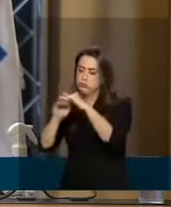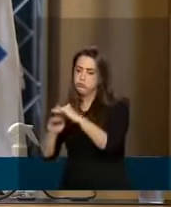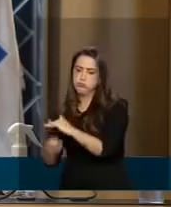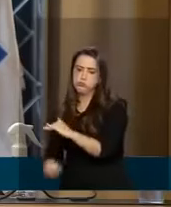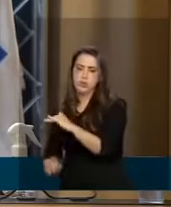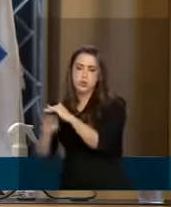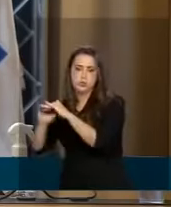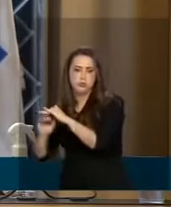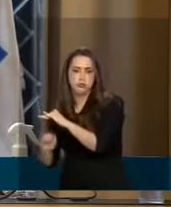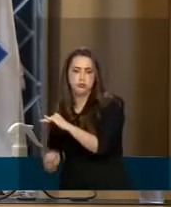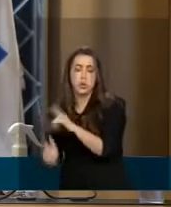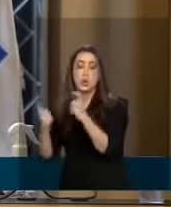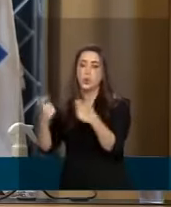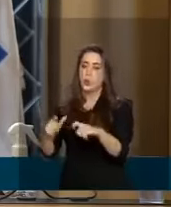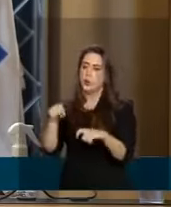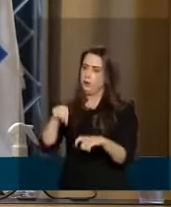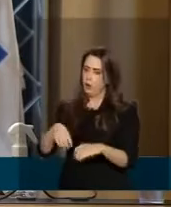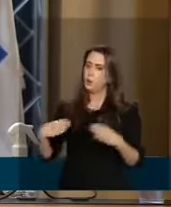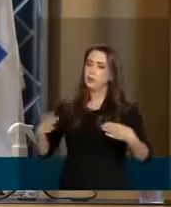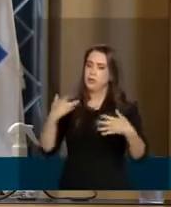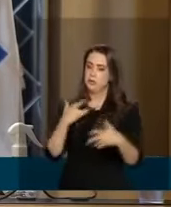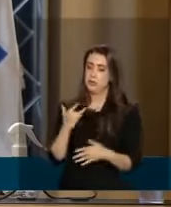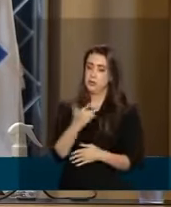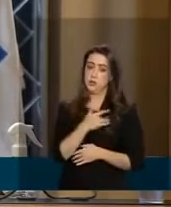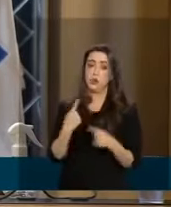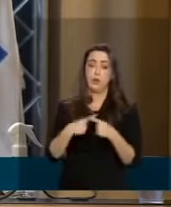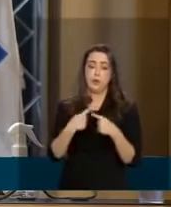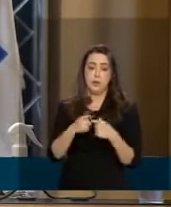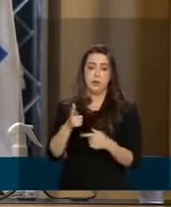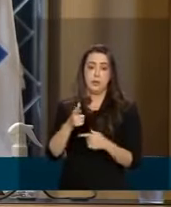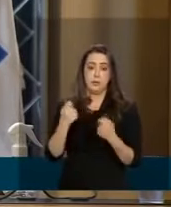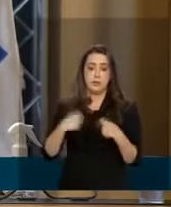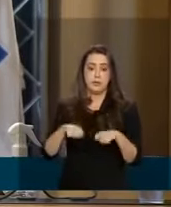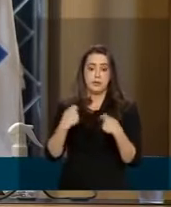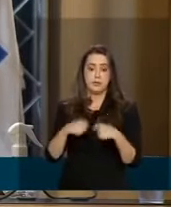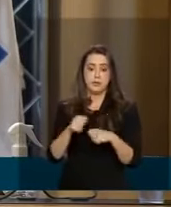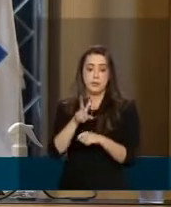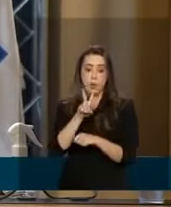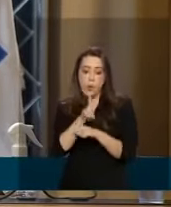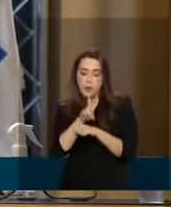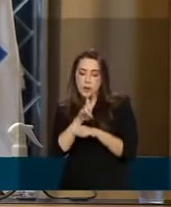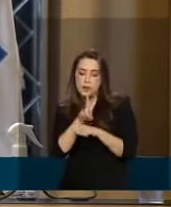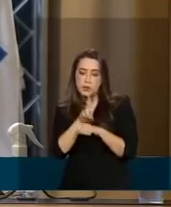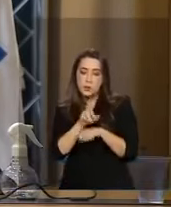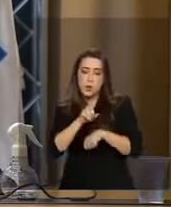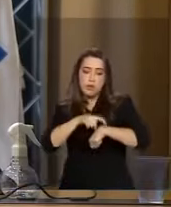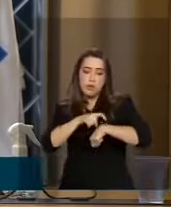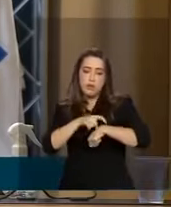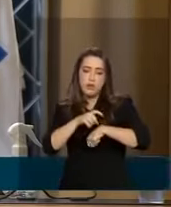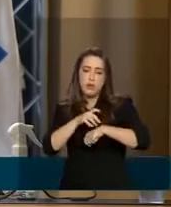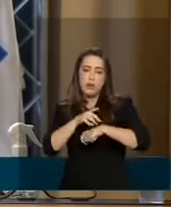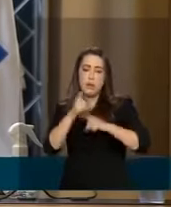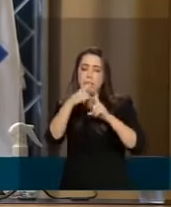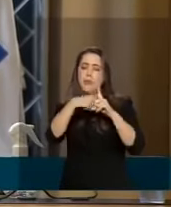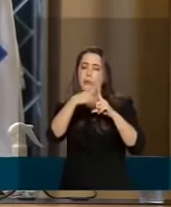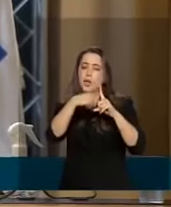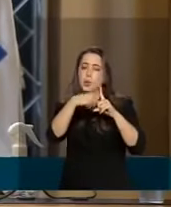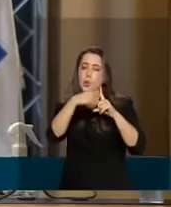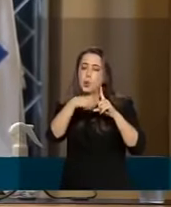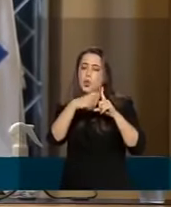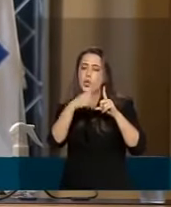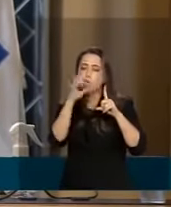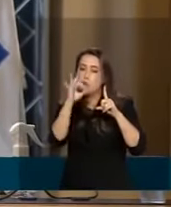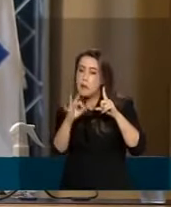nossa central de armazenamento, porque esses testes exigem um armazenamento numa temperatura adequada, e